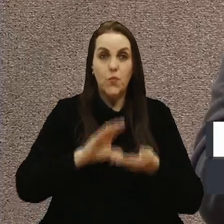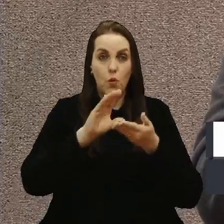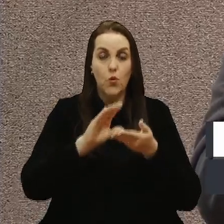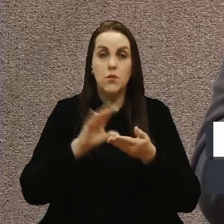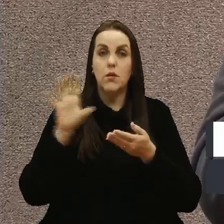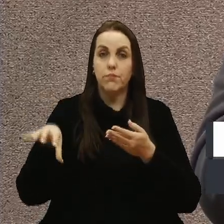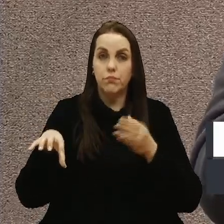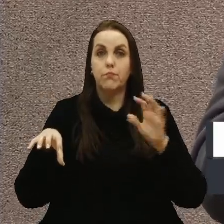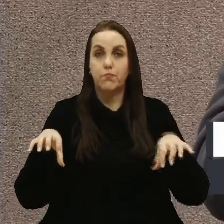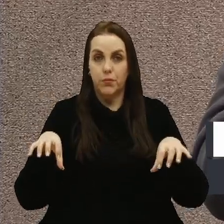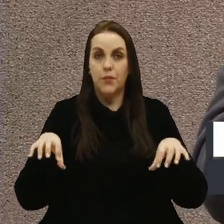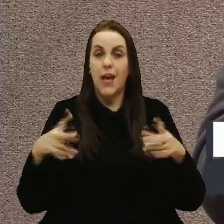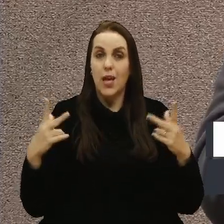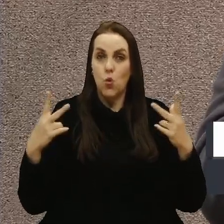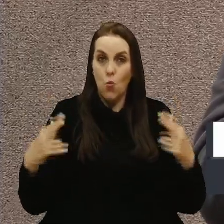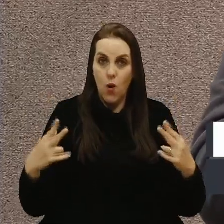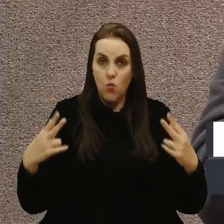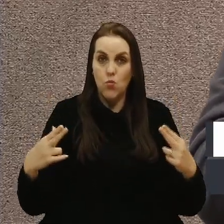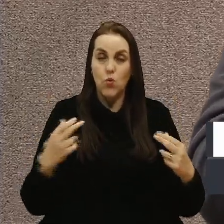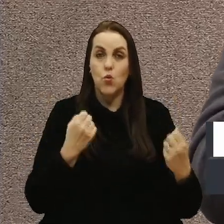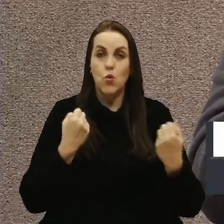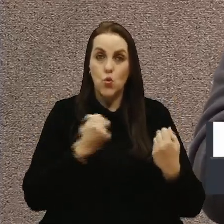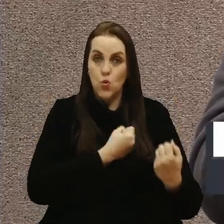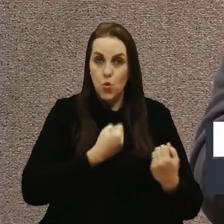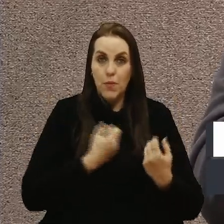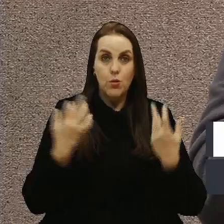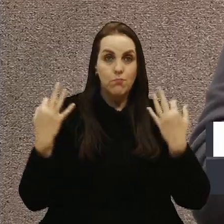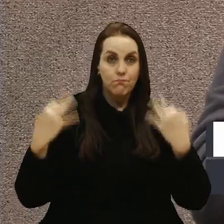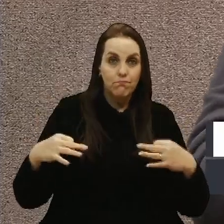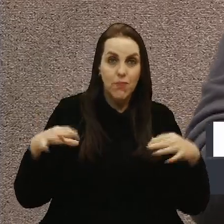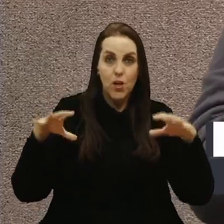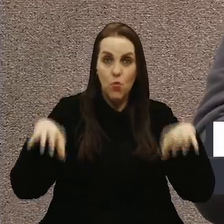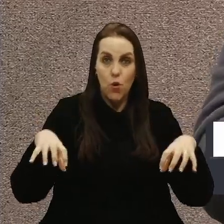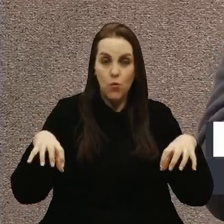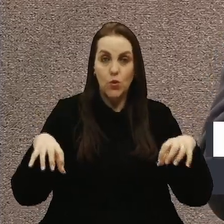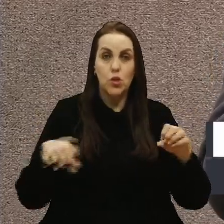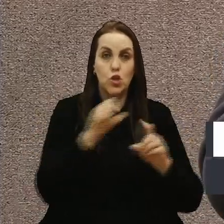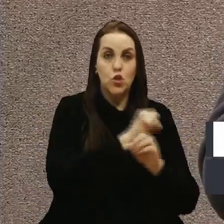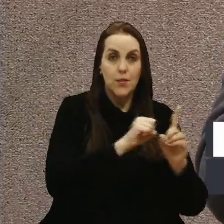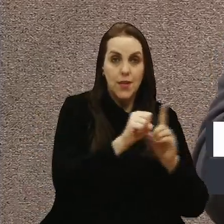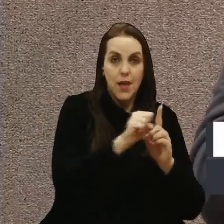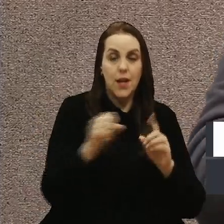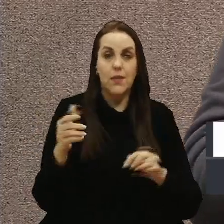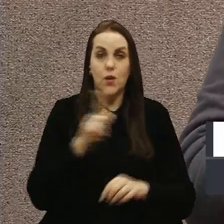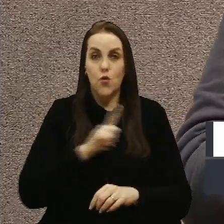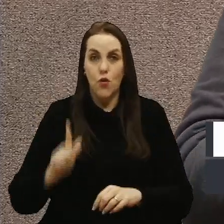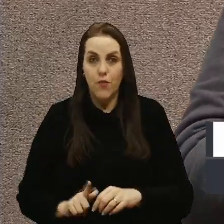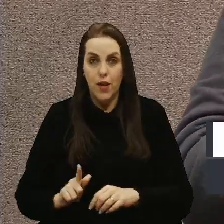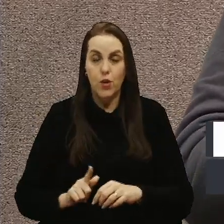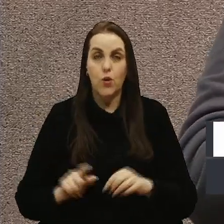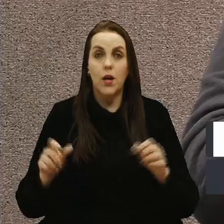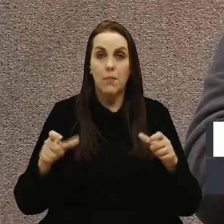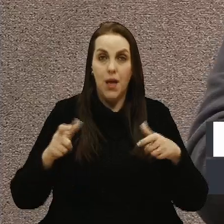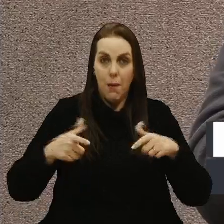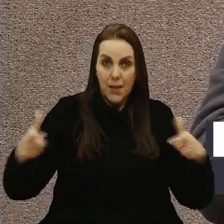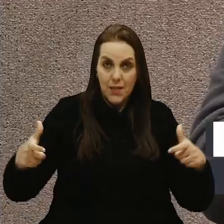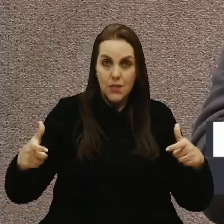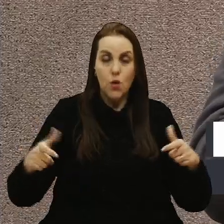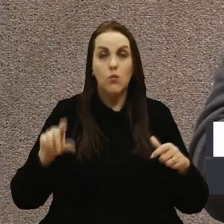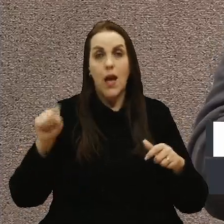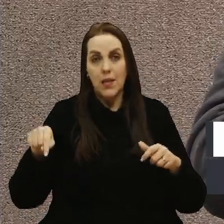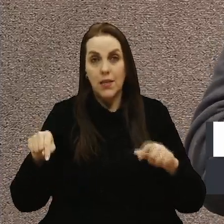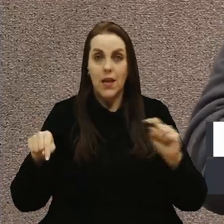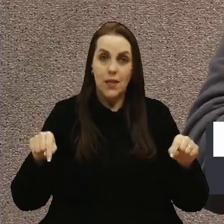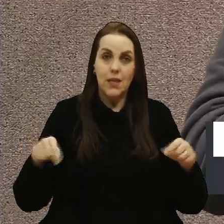ter isonomia, igualdade entre membros, número correspondente entre os membros. Queremos ampliar 2, 3 membros de um lado, tem que ampliar 2, 3 do outro.